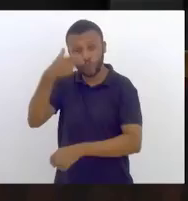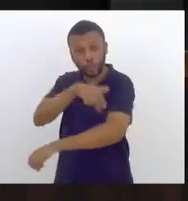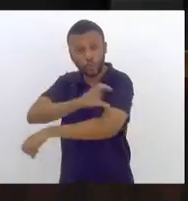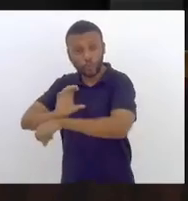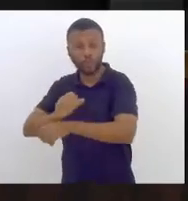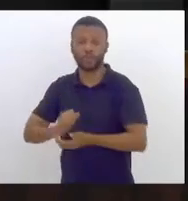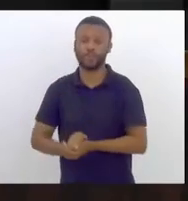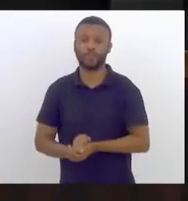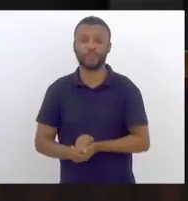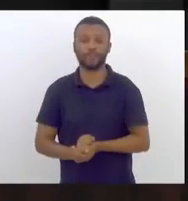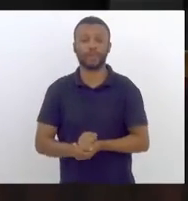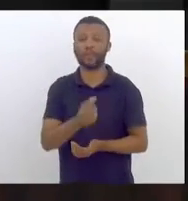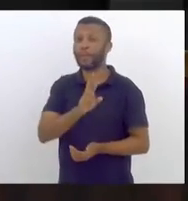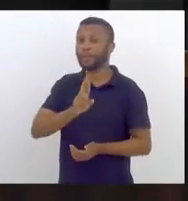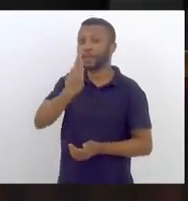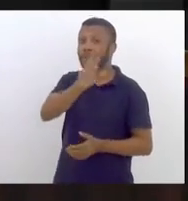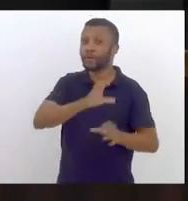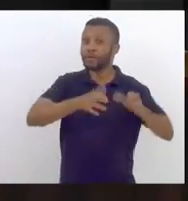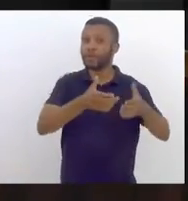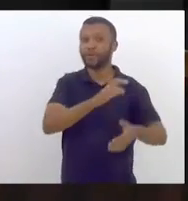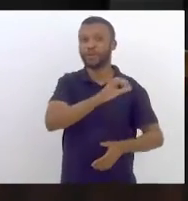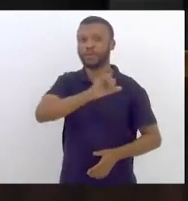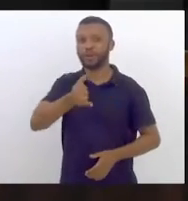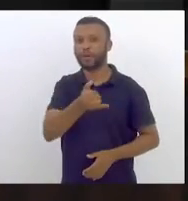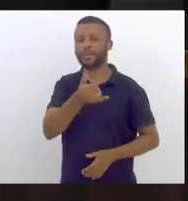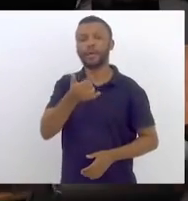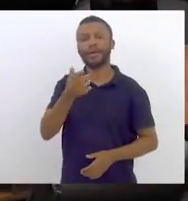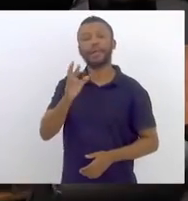Justiça, deputado Luiz Paulo.